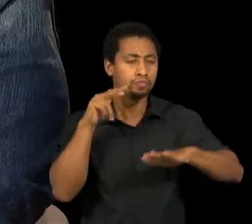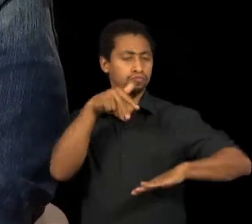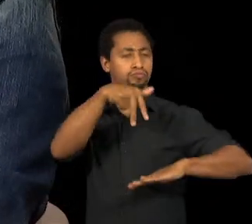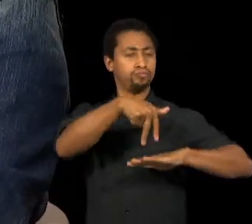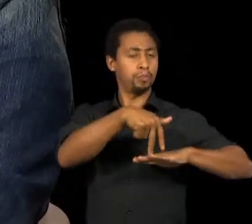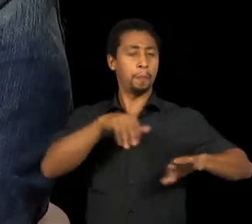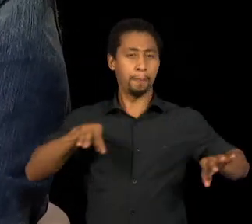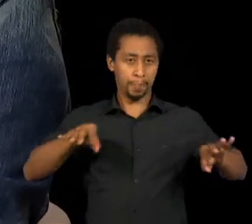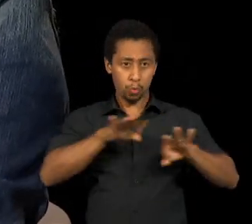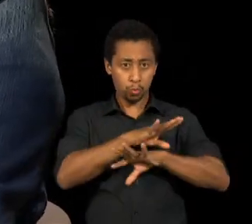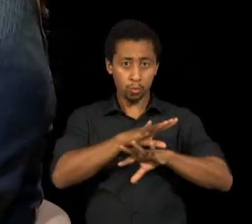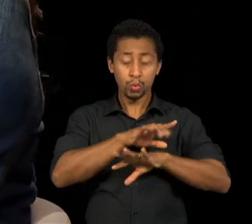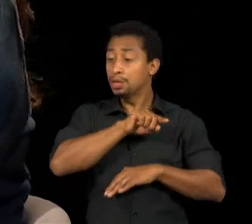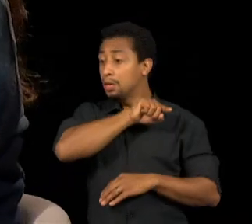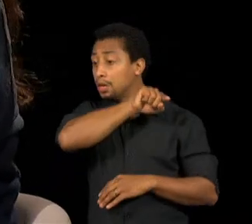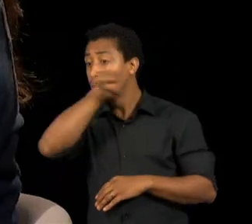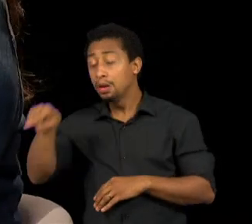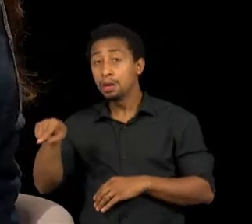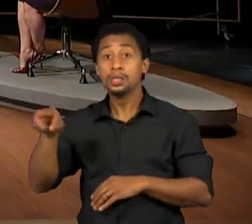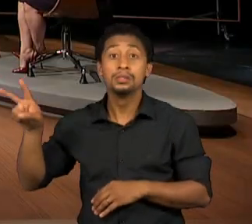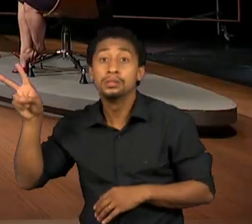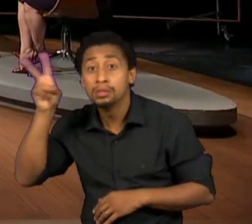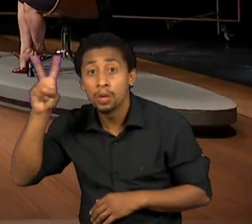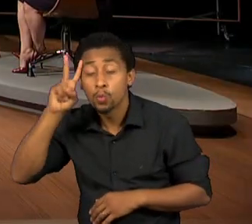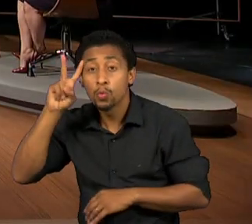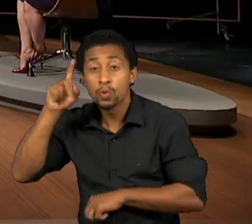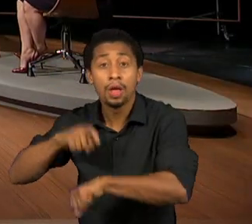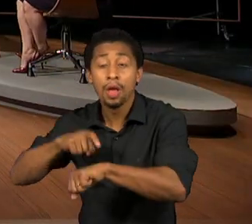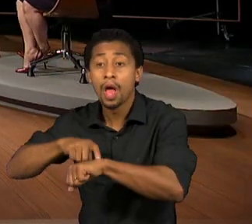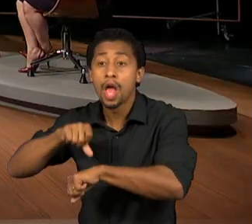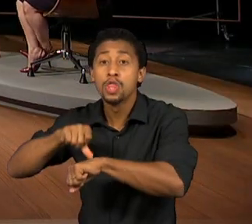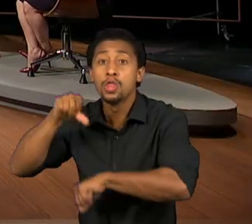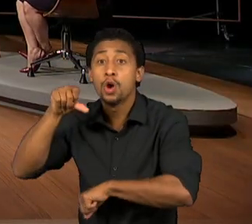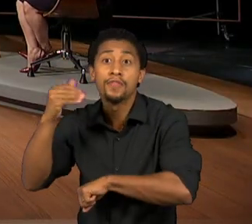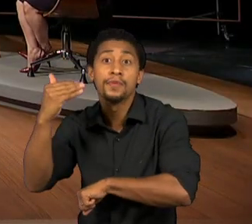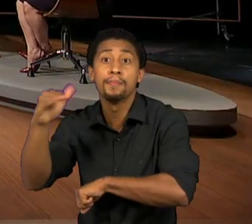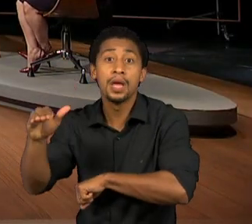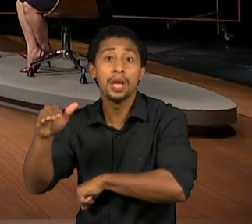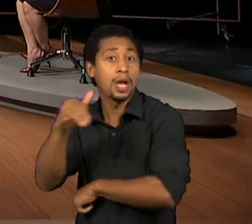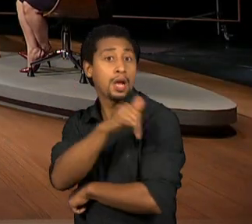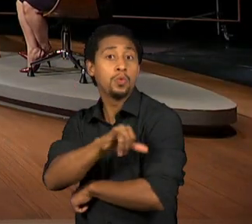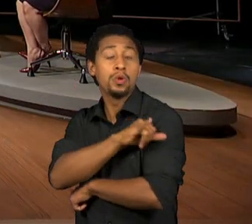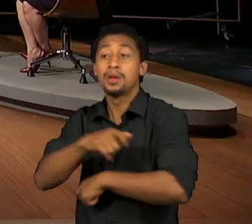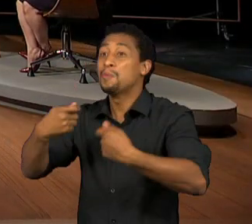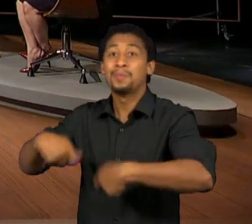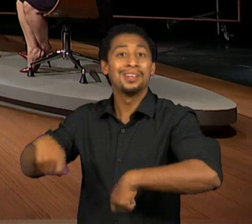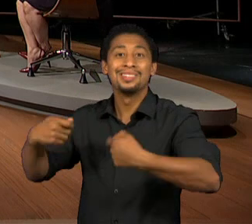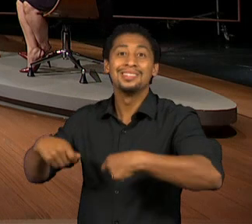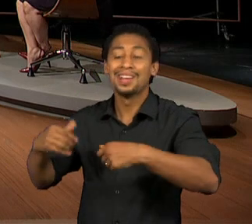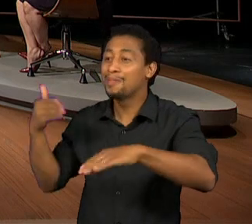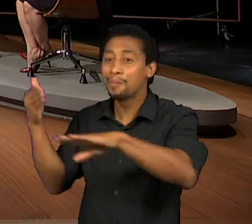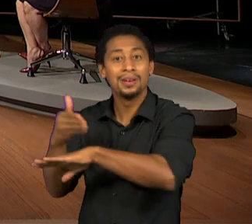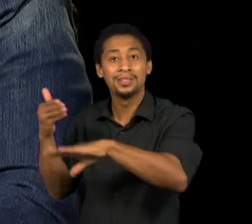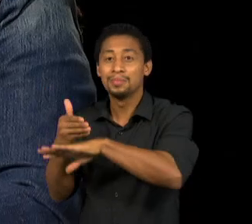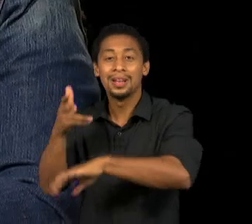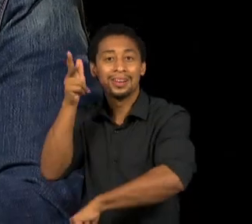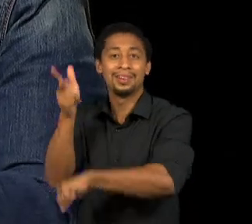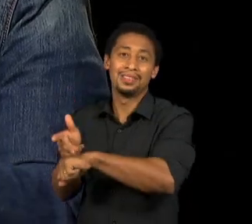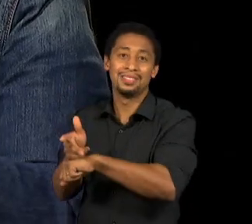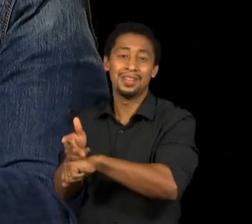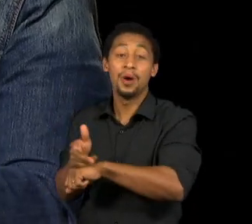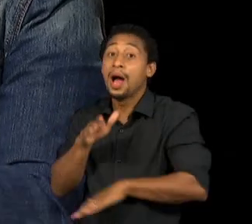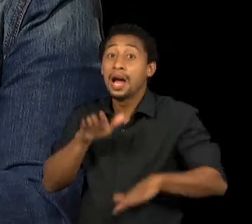eu tinha gravação. E às vezes não tinha teto para chegar no Rio. Então eu passei muito nervoso com isso